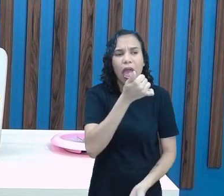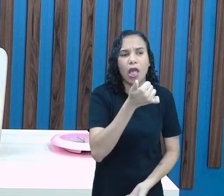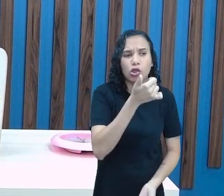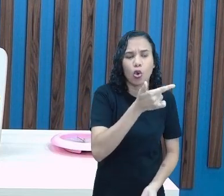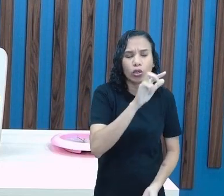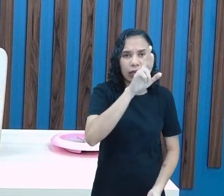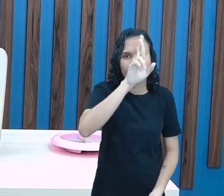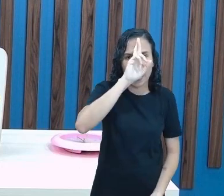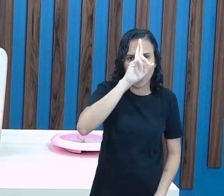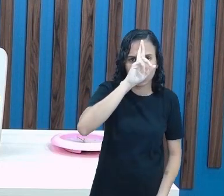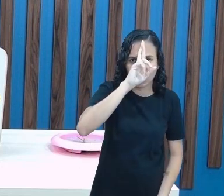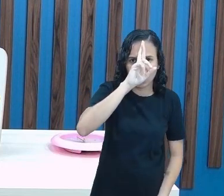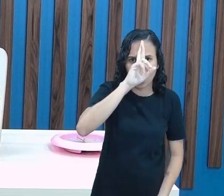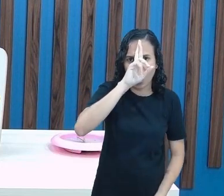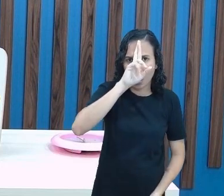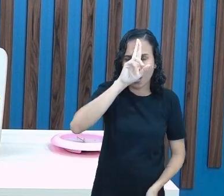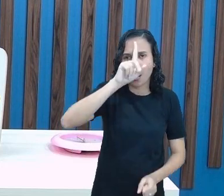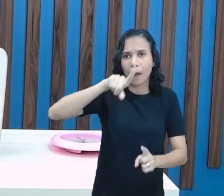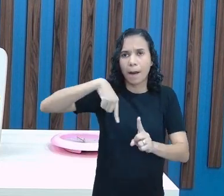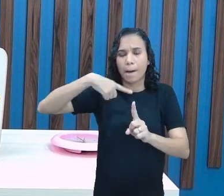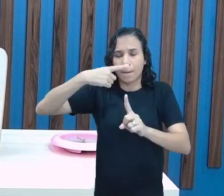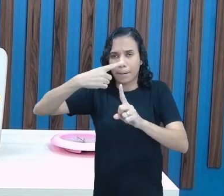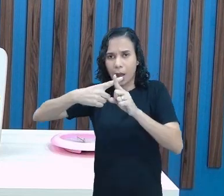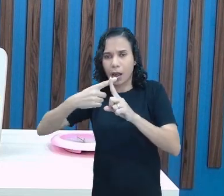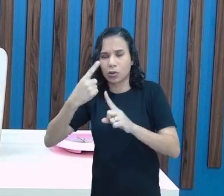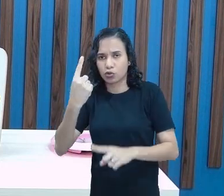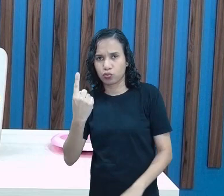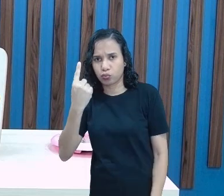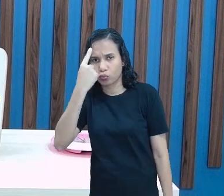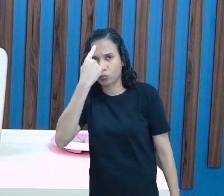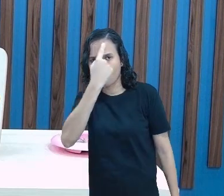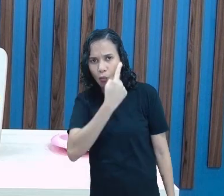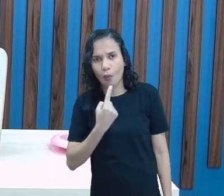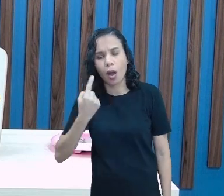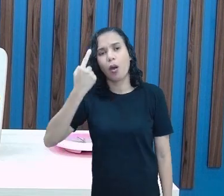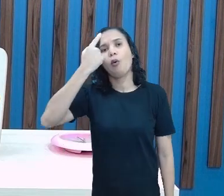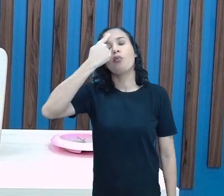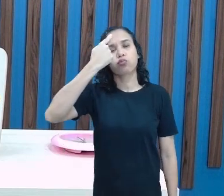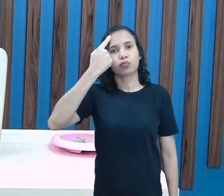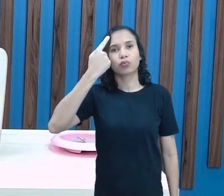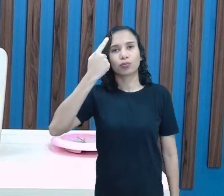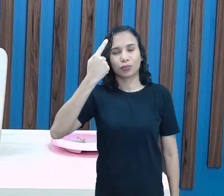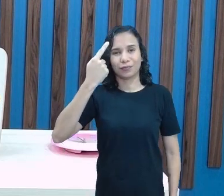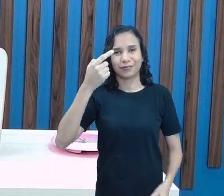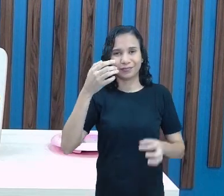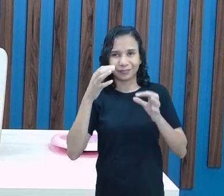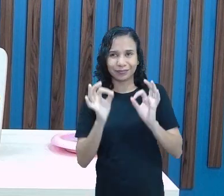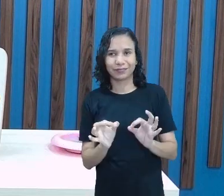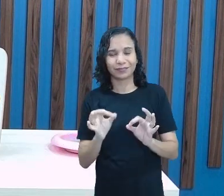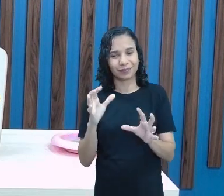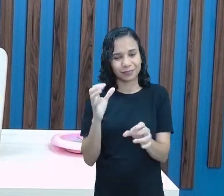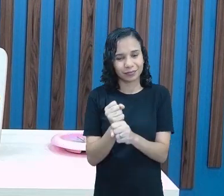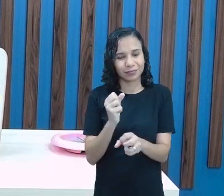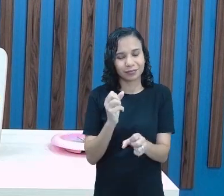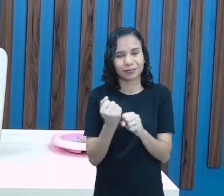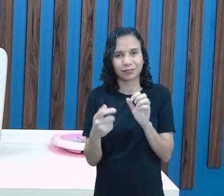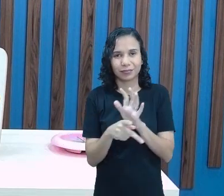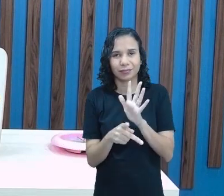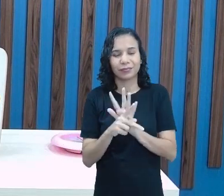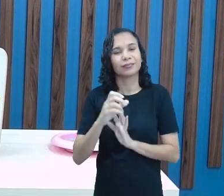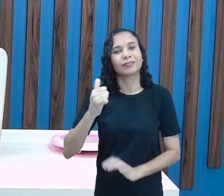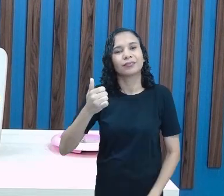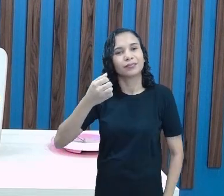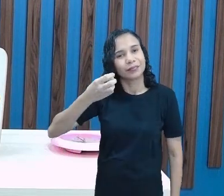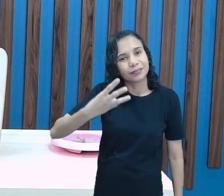12 horas que já se passou do dia, né? Da metade do dia, mais 1 hora que correu lá no relógio.